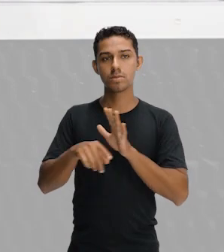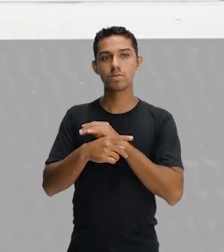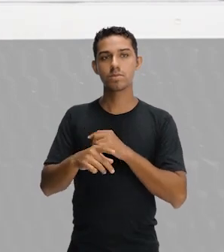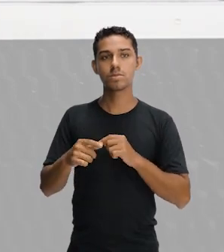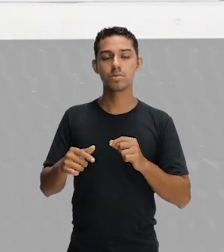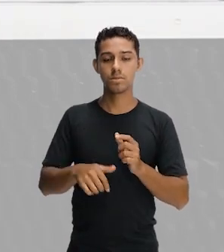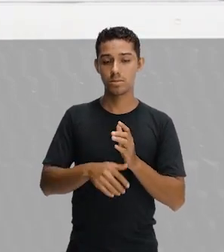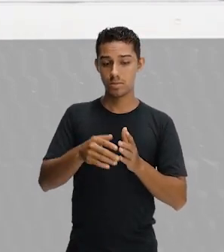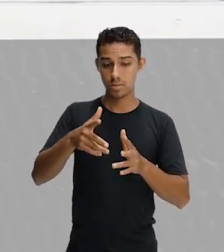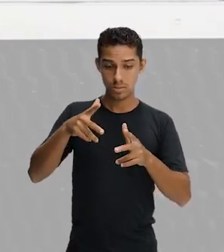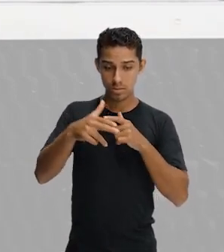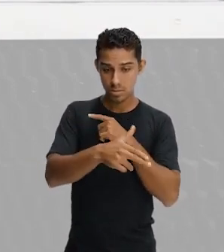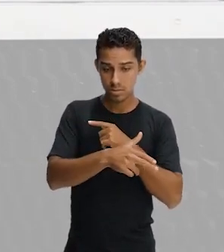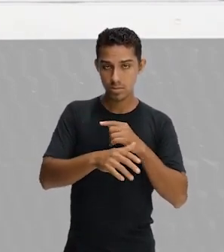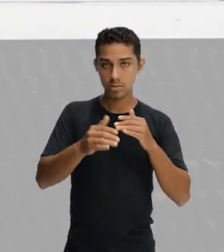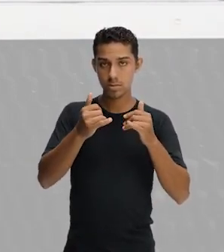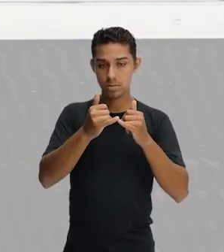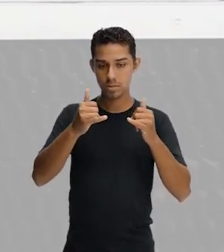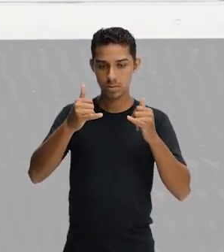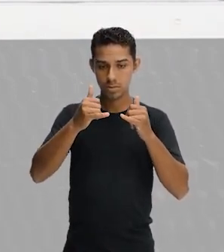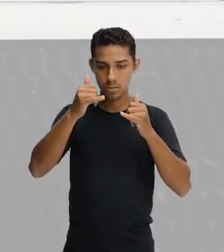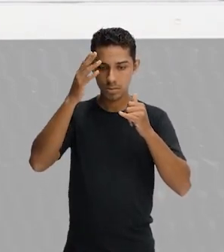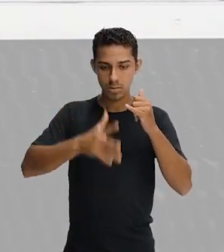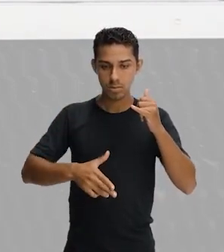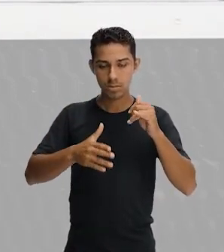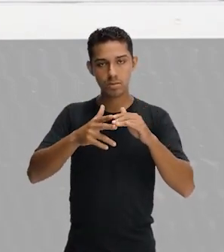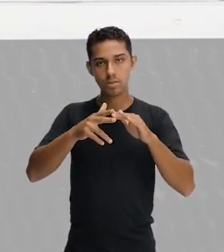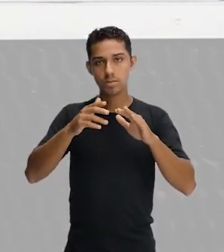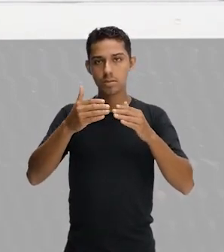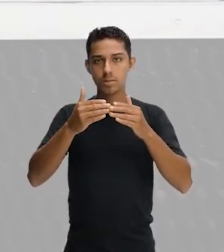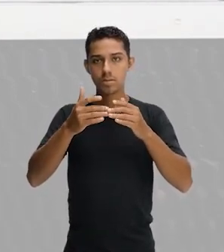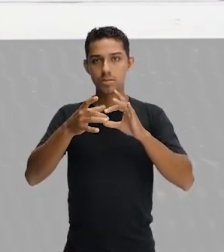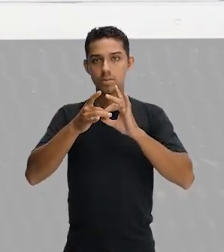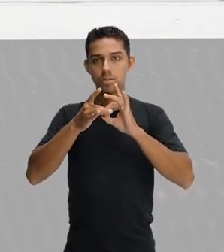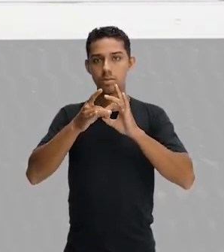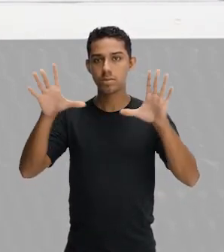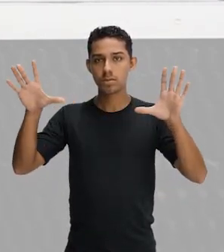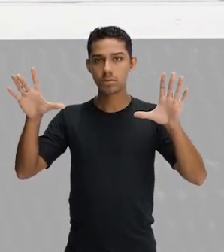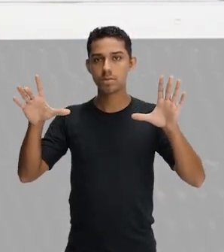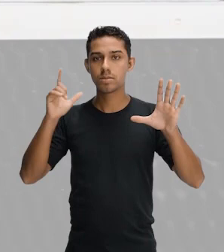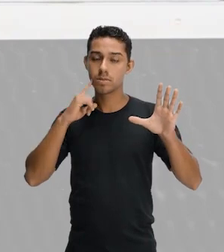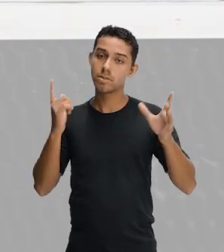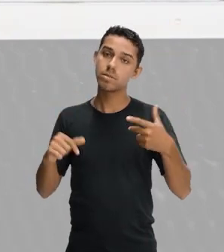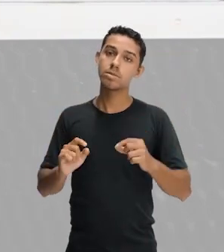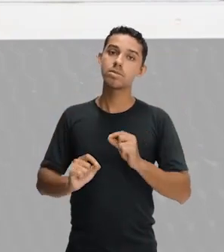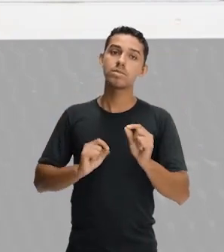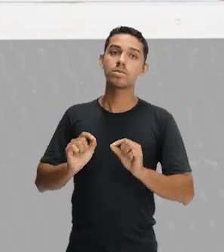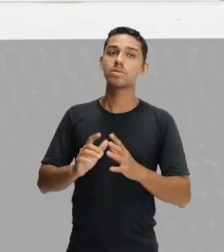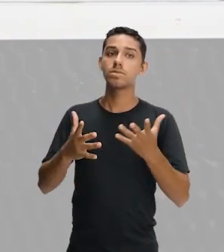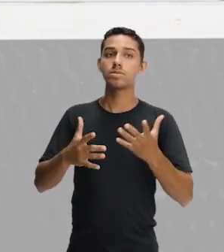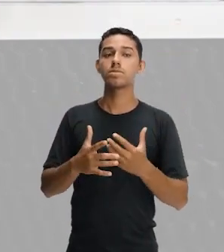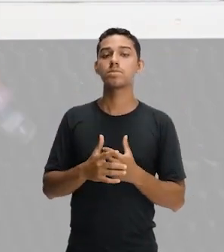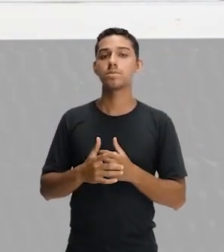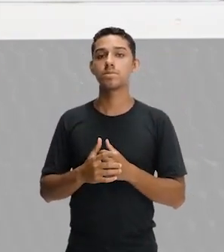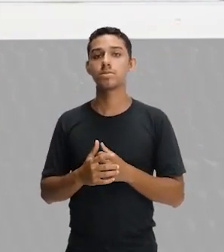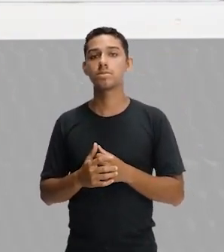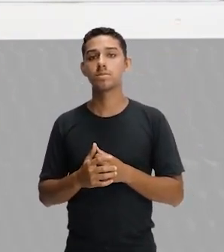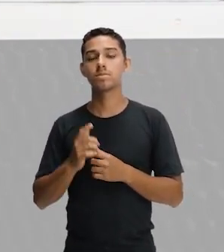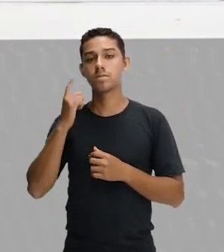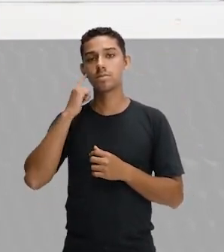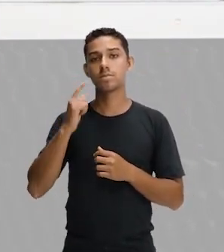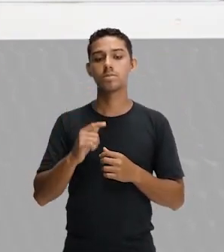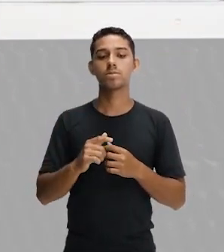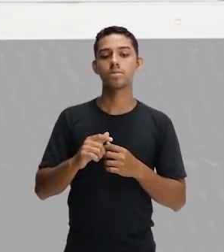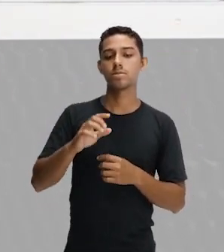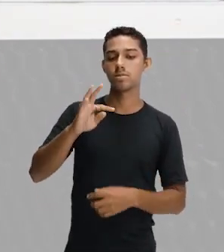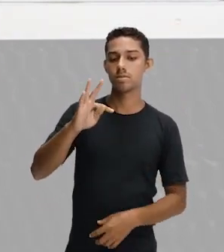fio ele se parte. Vamos imaginar que ele se parta. No momento que ele se parte, o que vai acontecer? Ele vai fugir aqui, né, pela tangente, ele vai